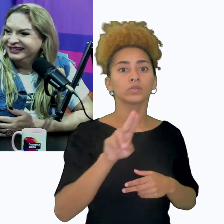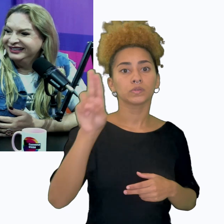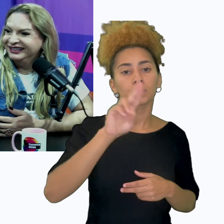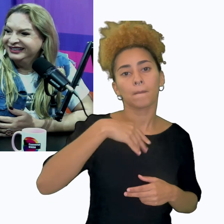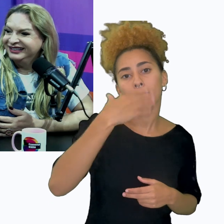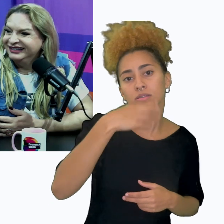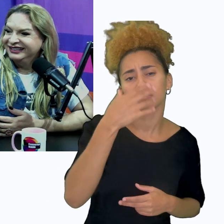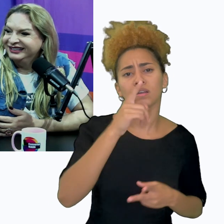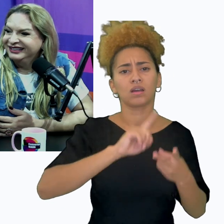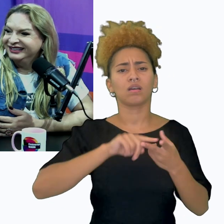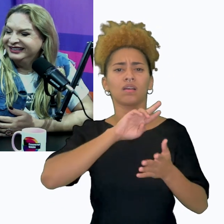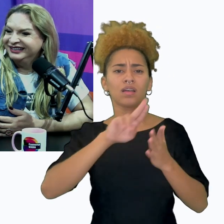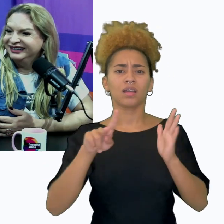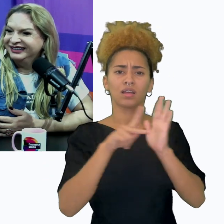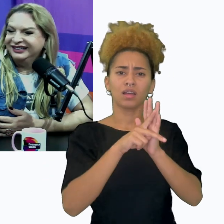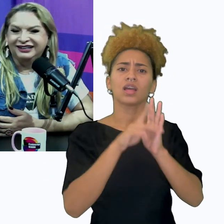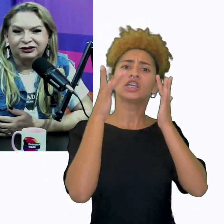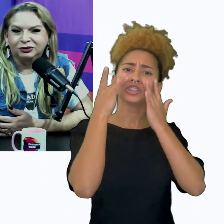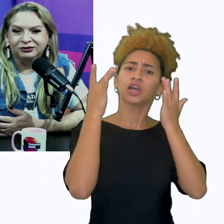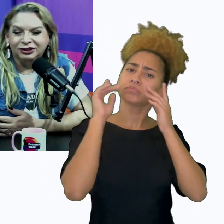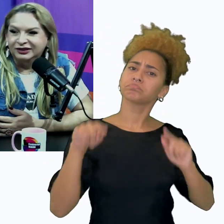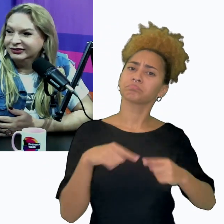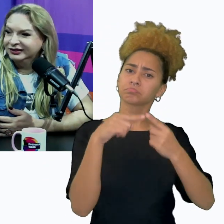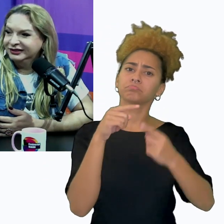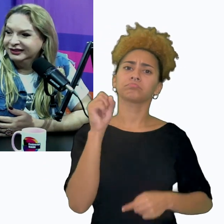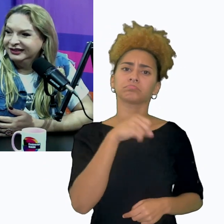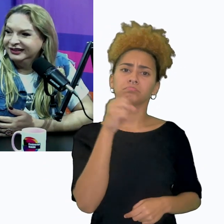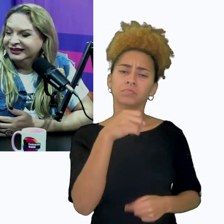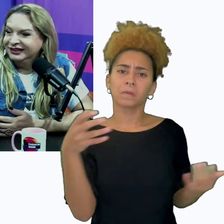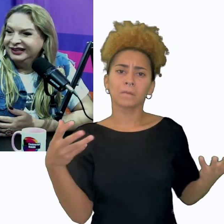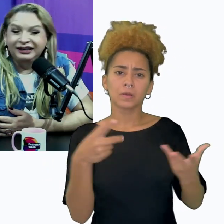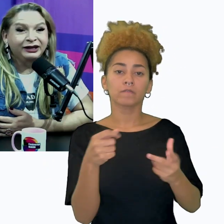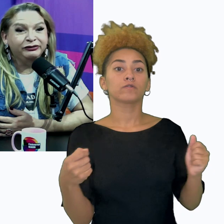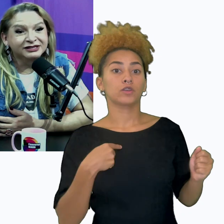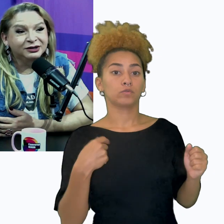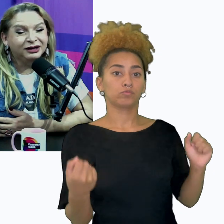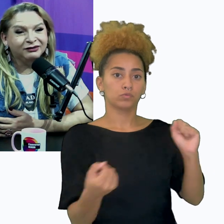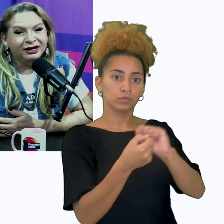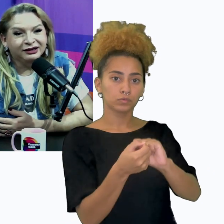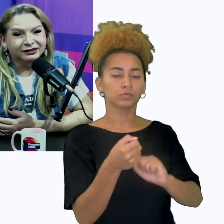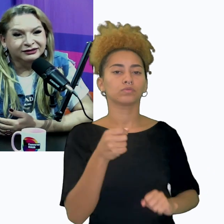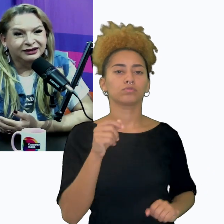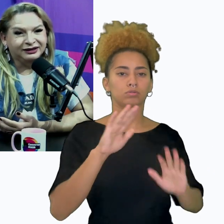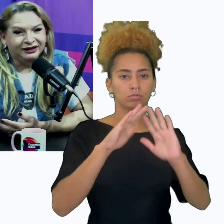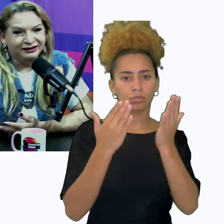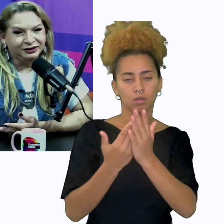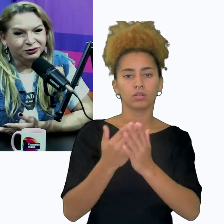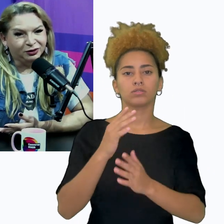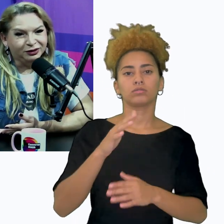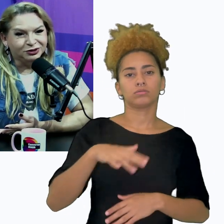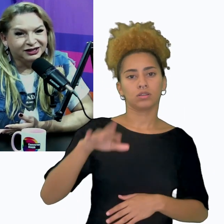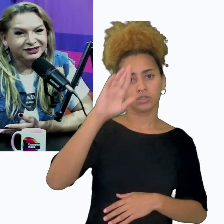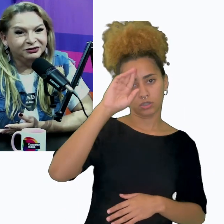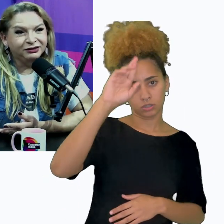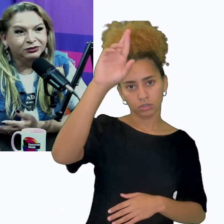ela levou a maçã, ela levou toda uma história, Tudo no teatro. bem teatral mesmo, então E aí valeu. eu fazia com a galera do colégio